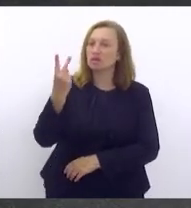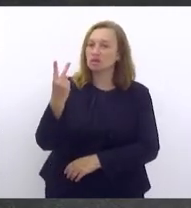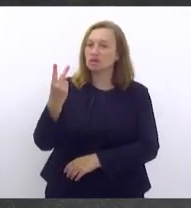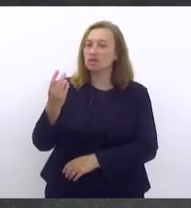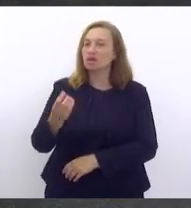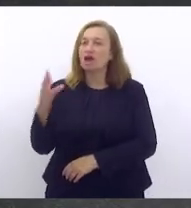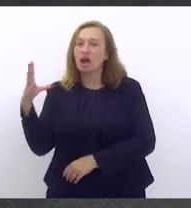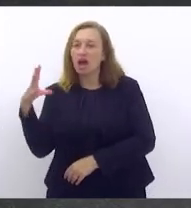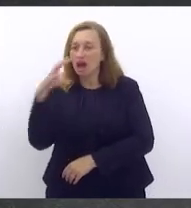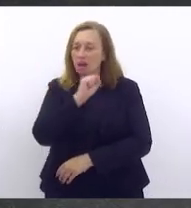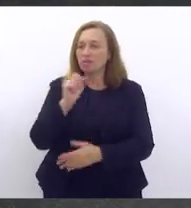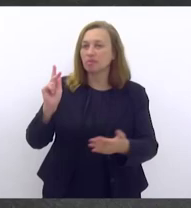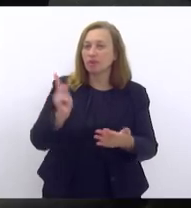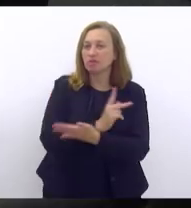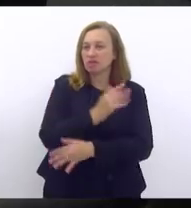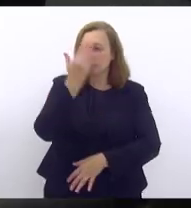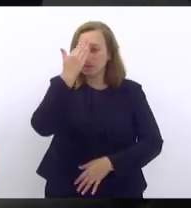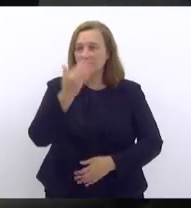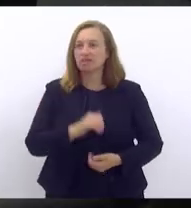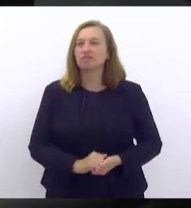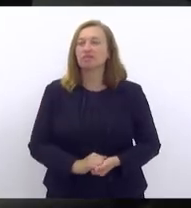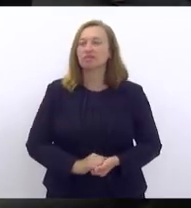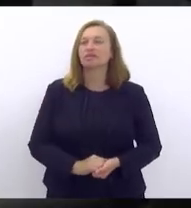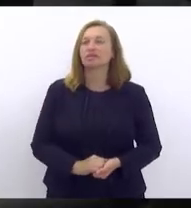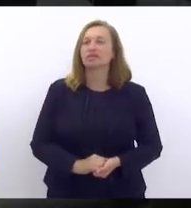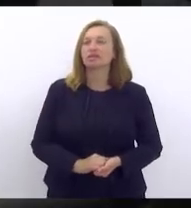quanto antes isso para acontecer. Obrigada.